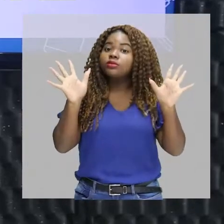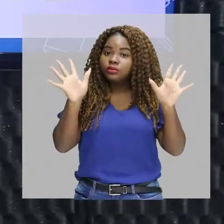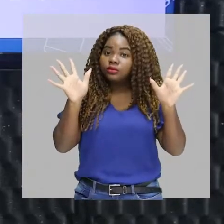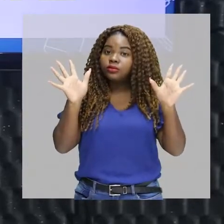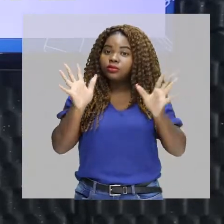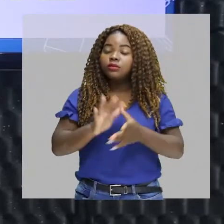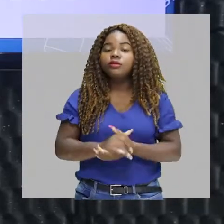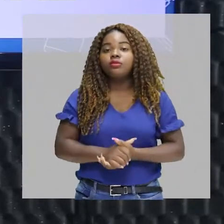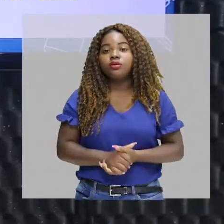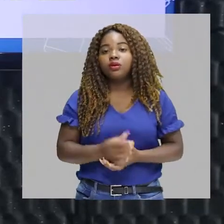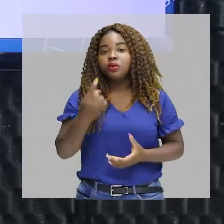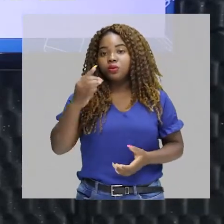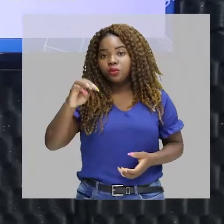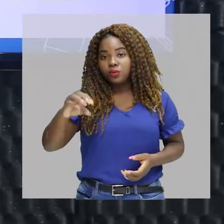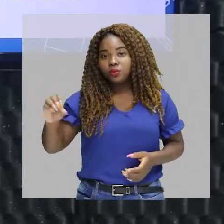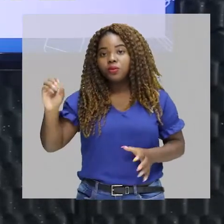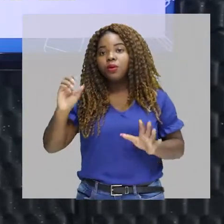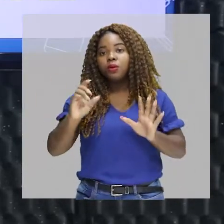1 mol,